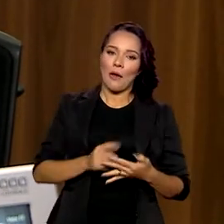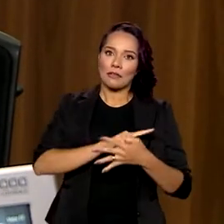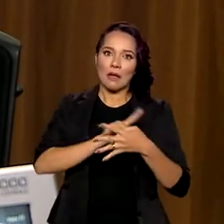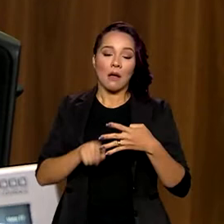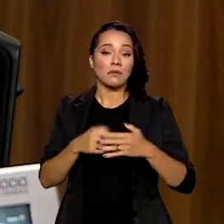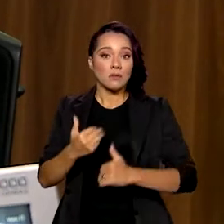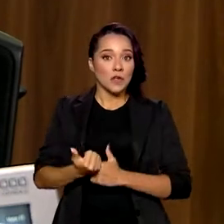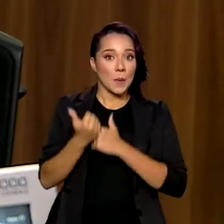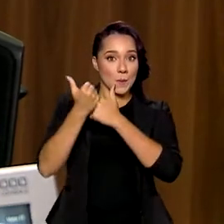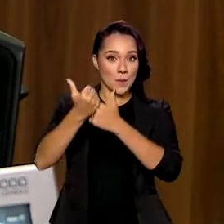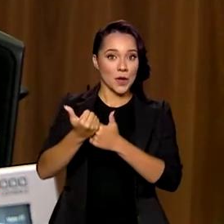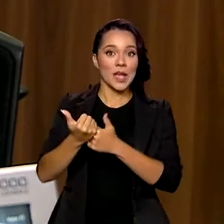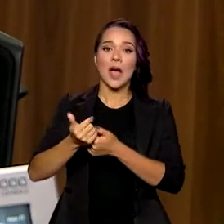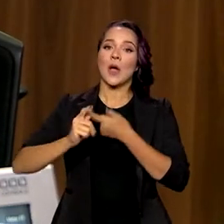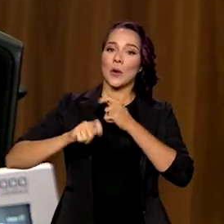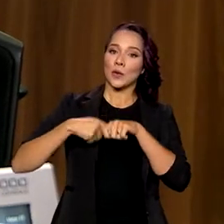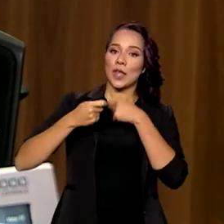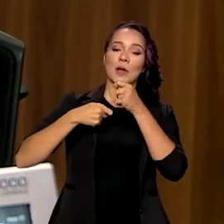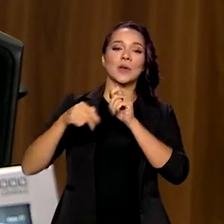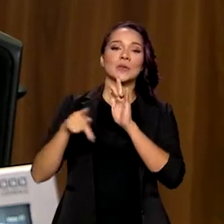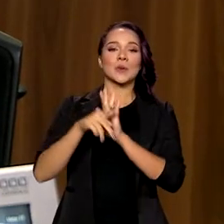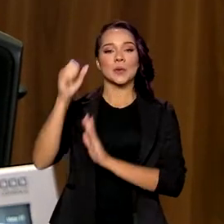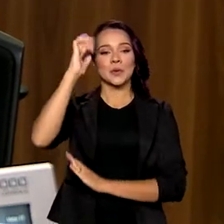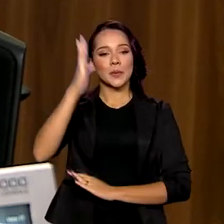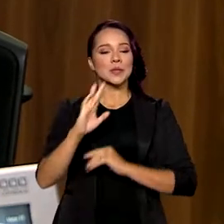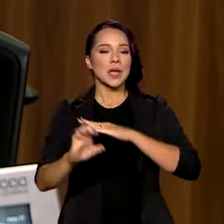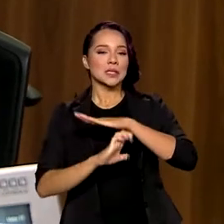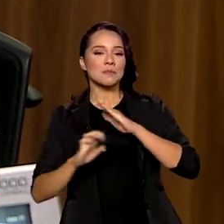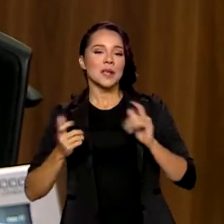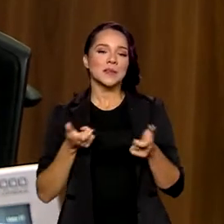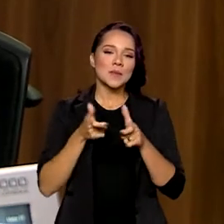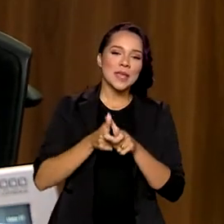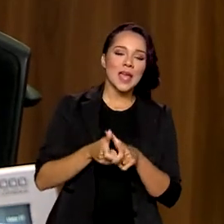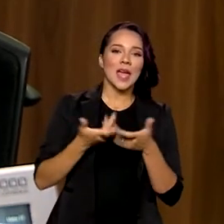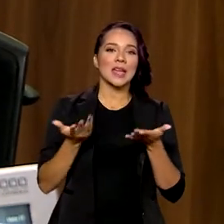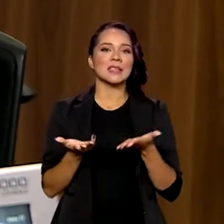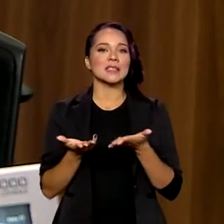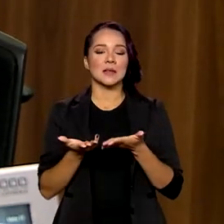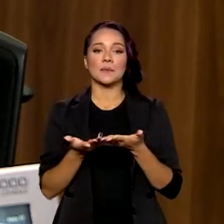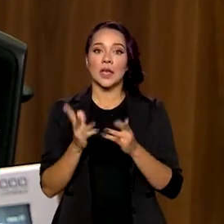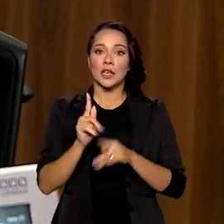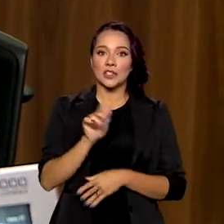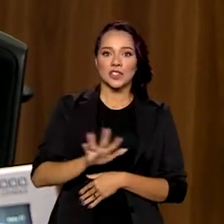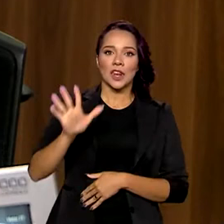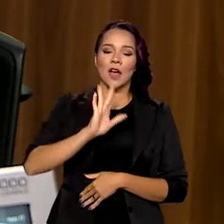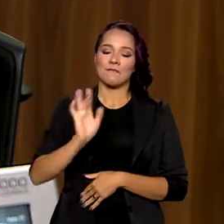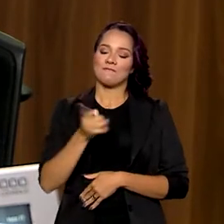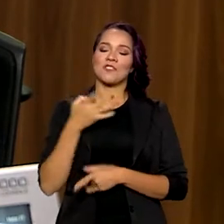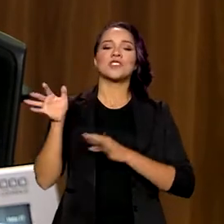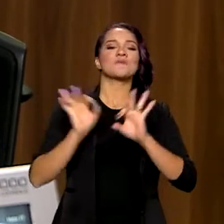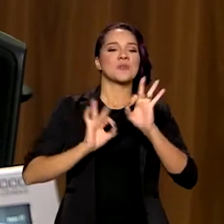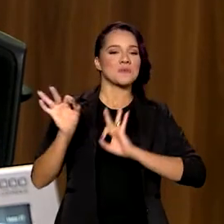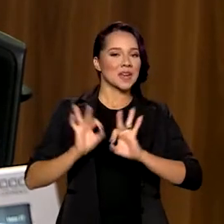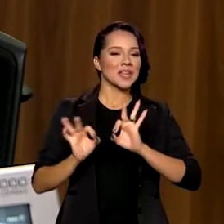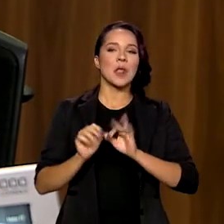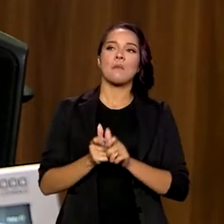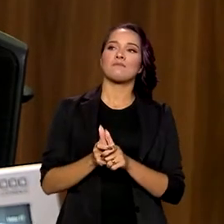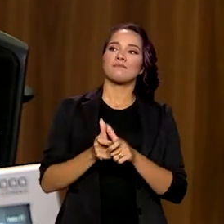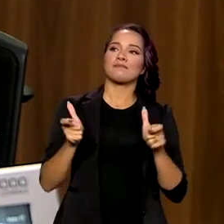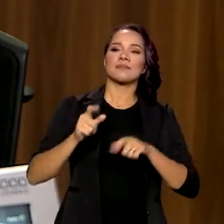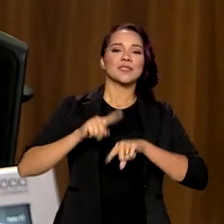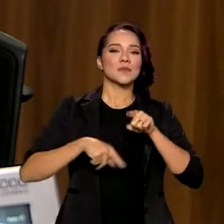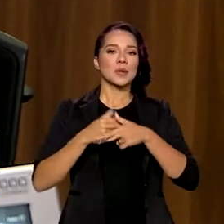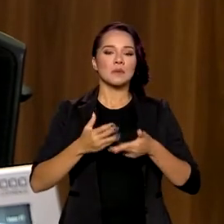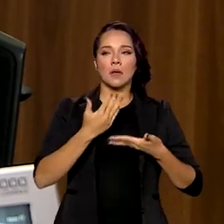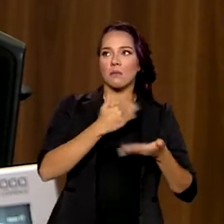de apoiar, né, o negócio nacional, as pequenas empresas, o e-commerce como um todo, nós estamos preparados para o crescimento de